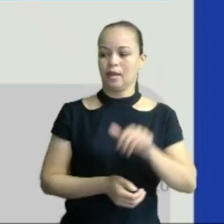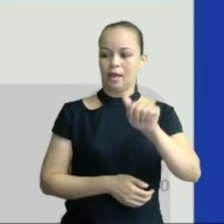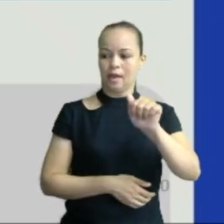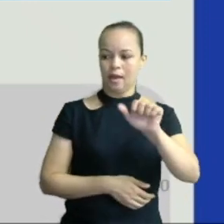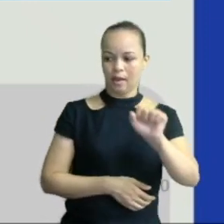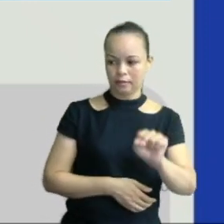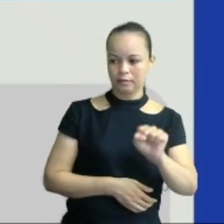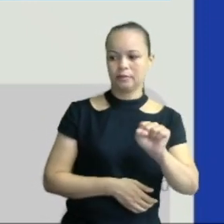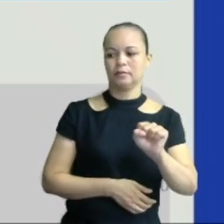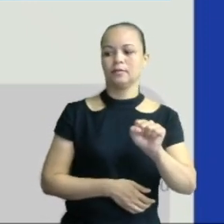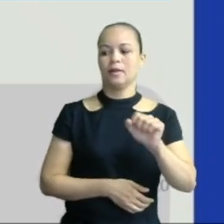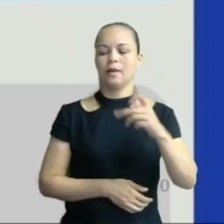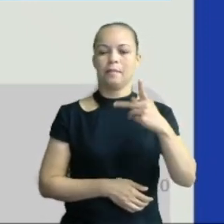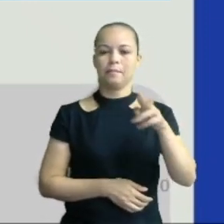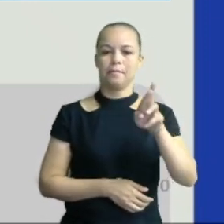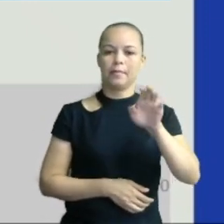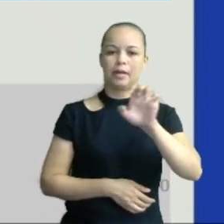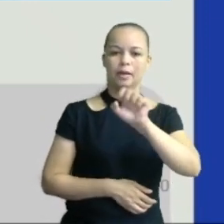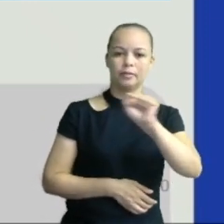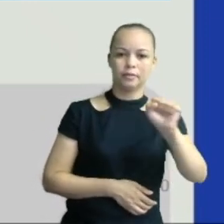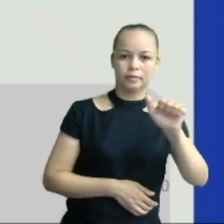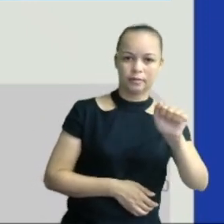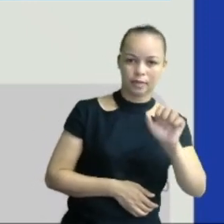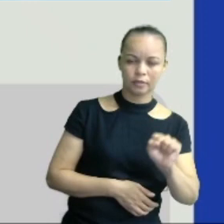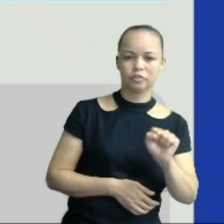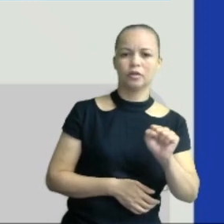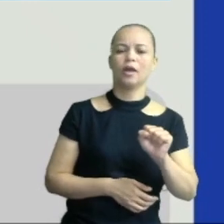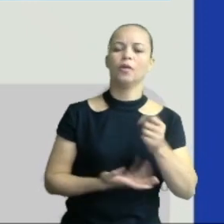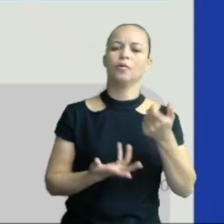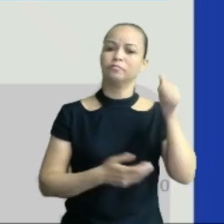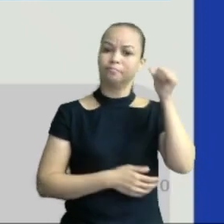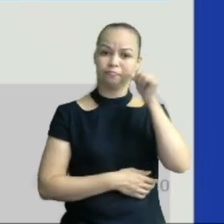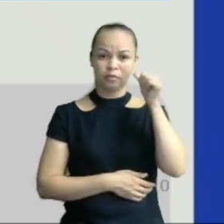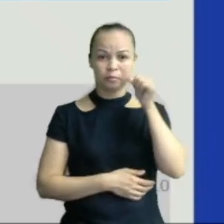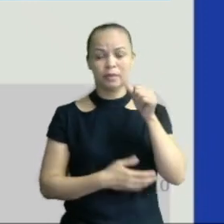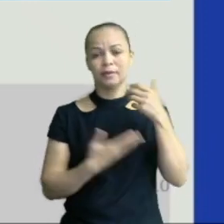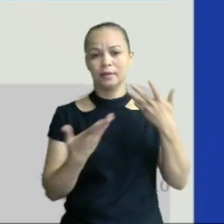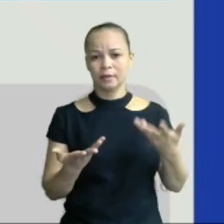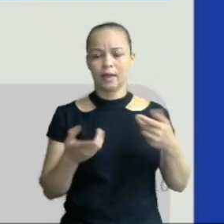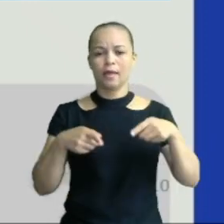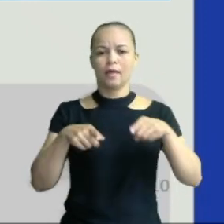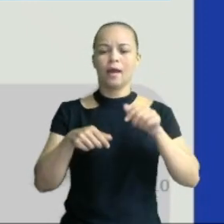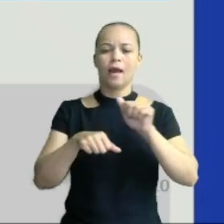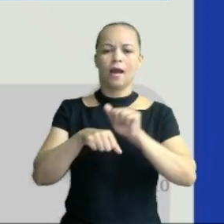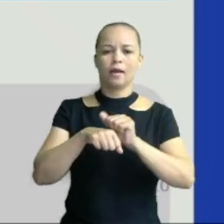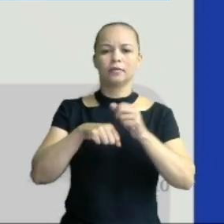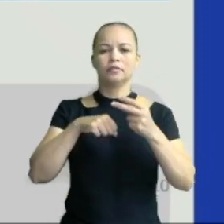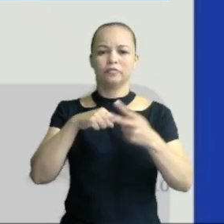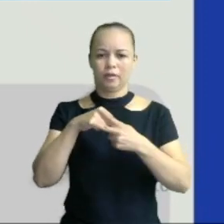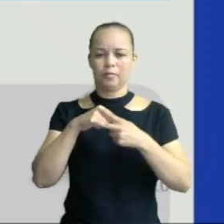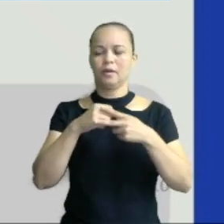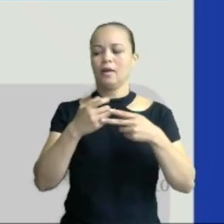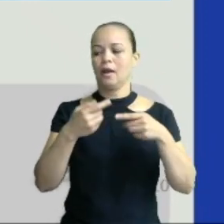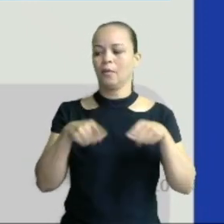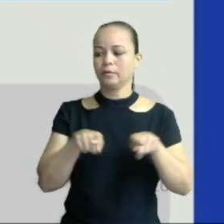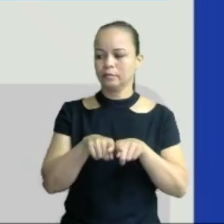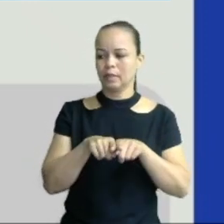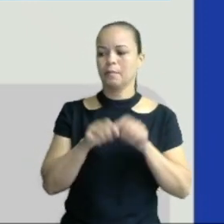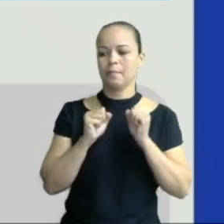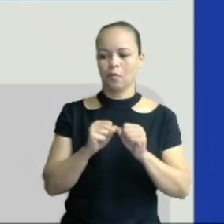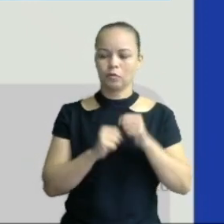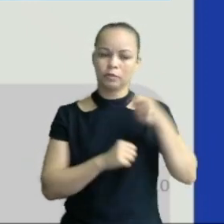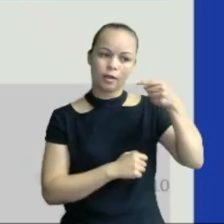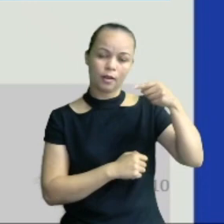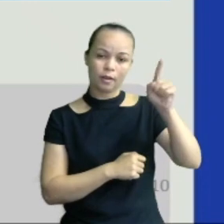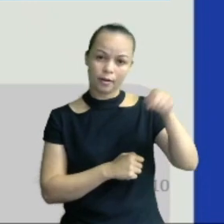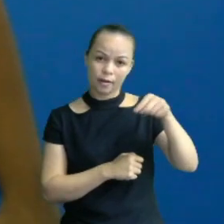uma locução adverbial feminina, ou seja, também será craseado. Não importa